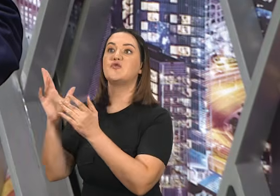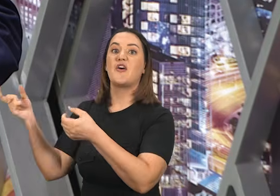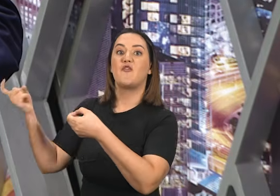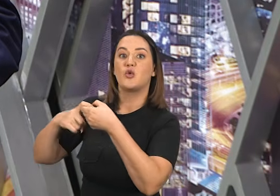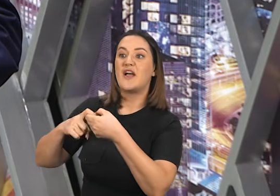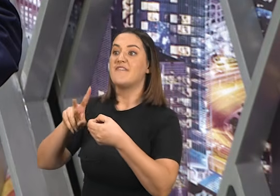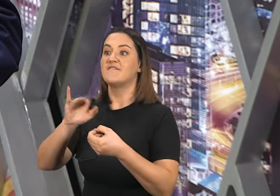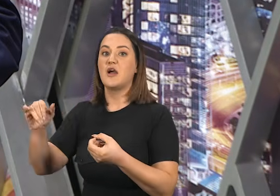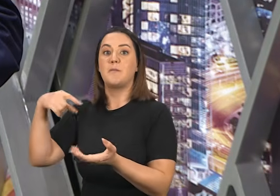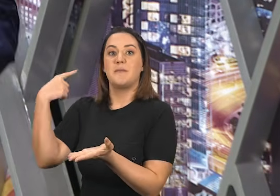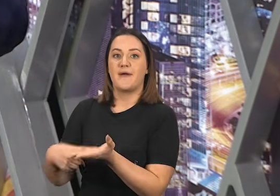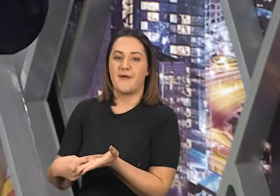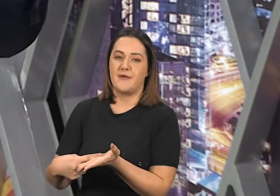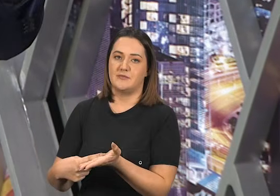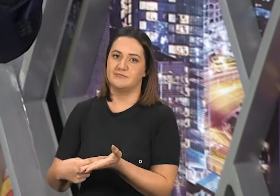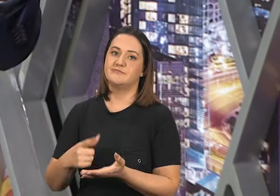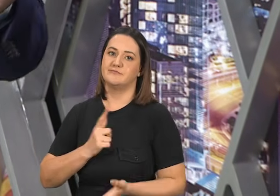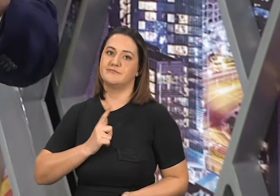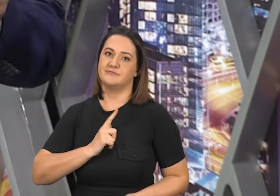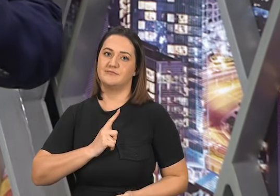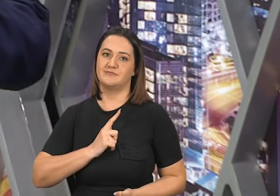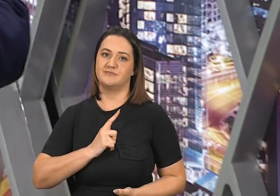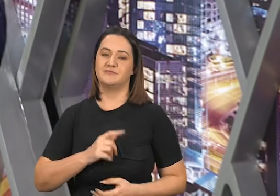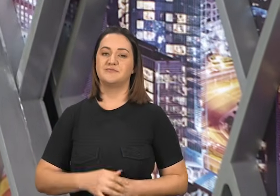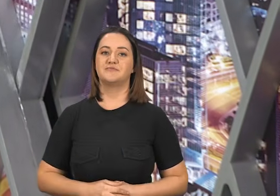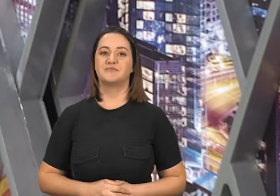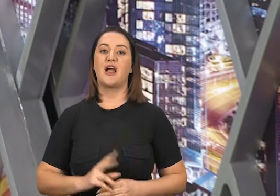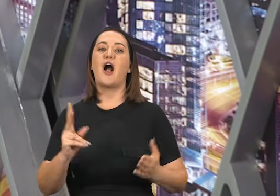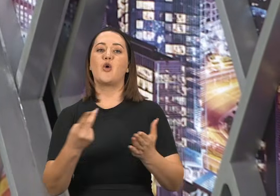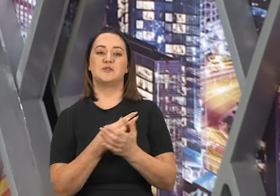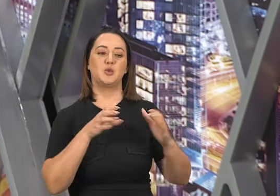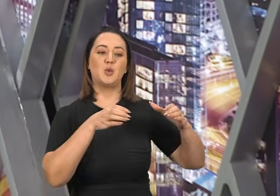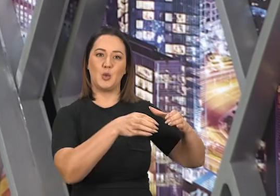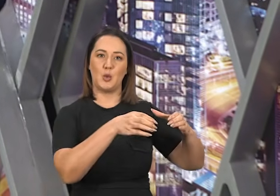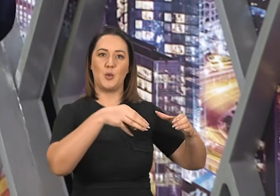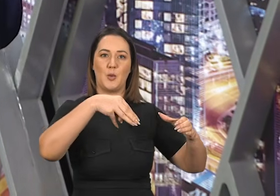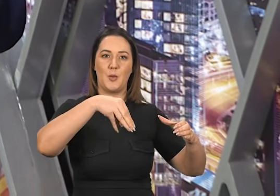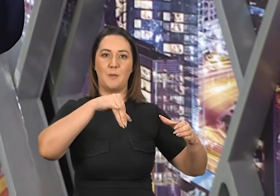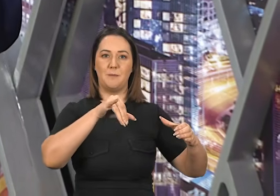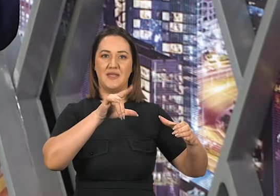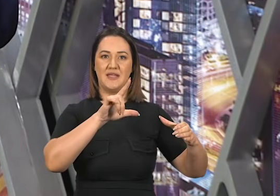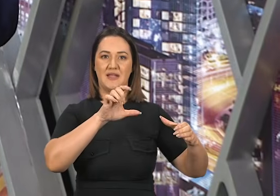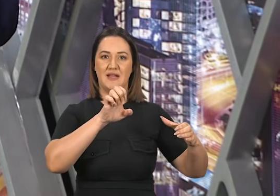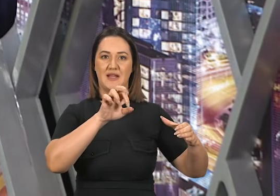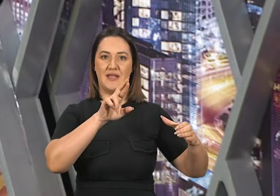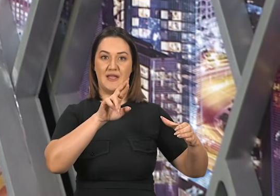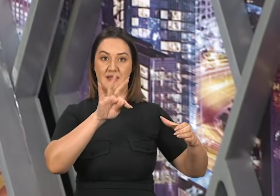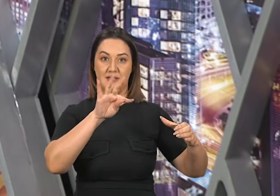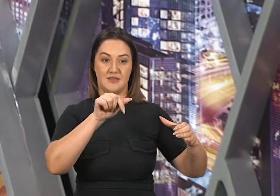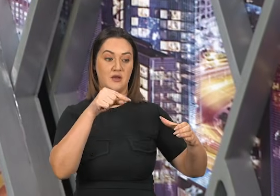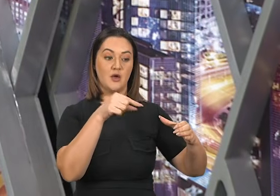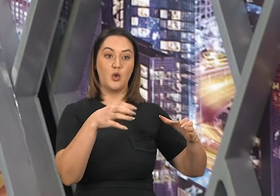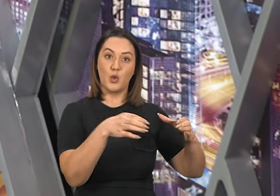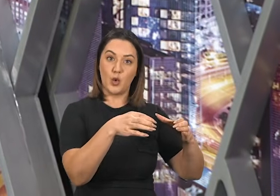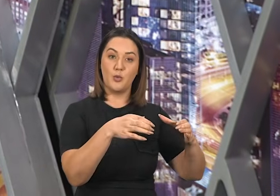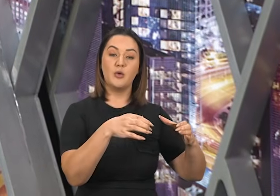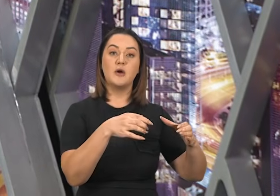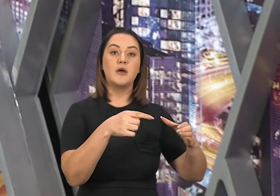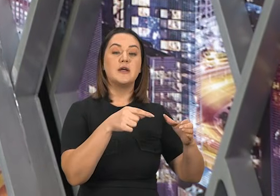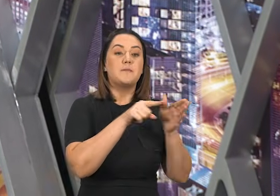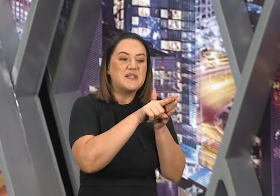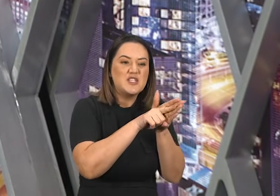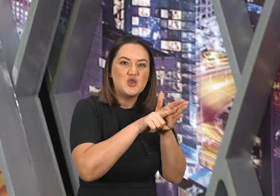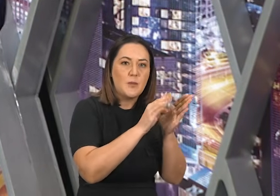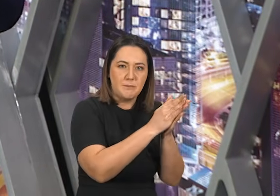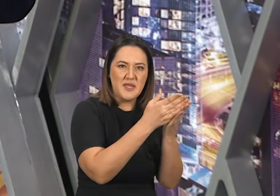volta de Cristo. Uma delas ocorreu com os mileritas, que marcaram a volta de Cristo para o dia